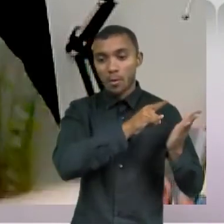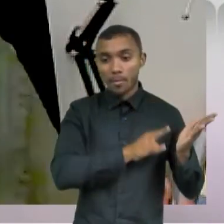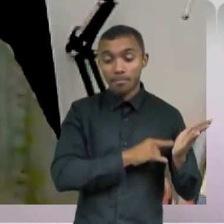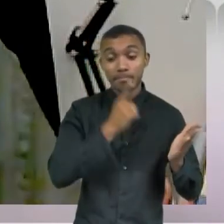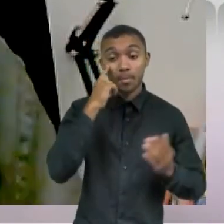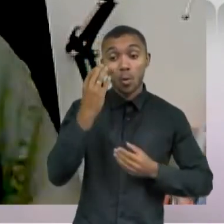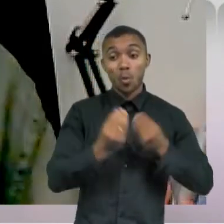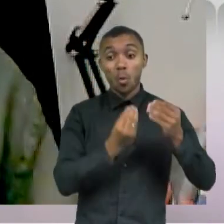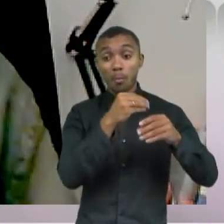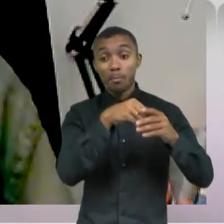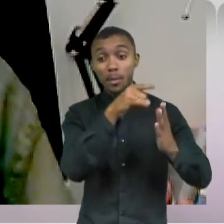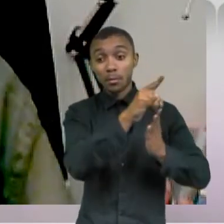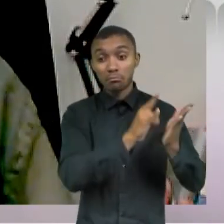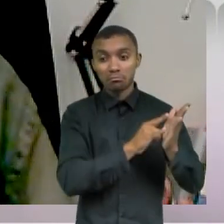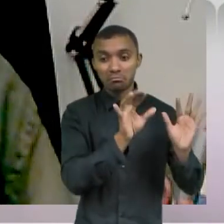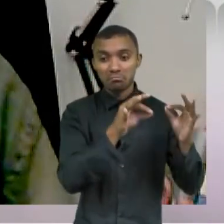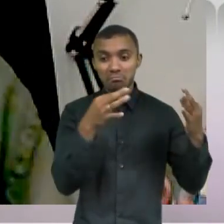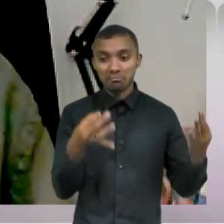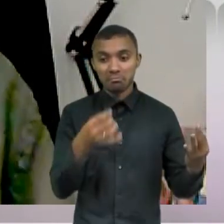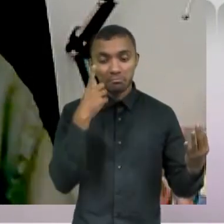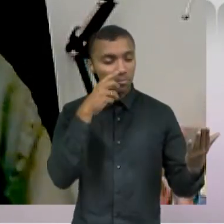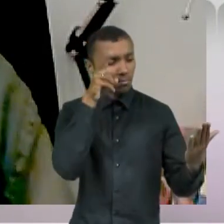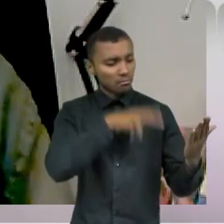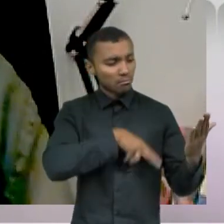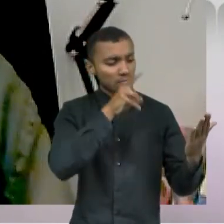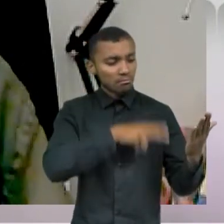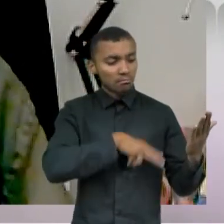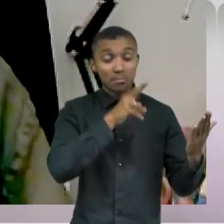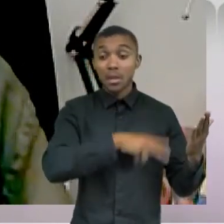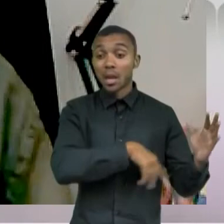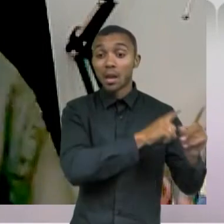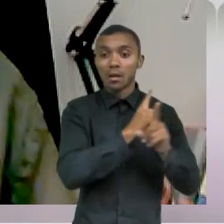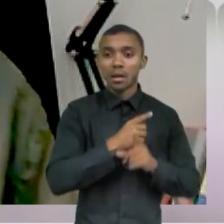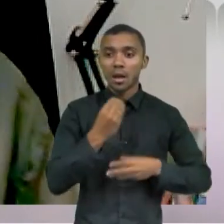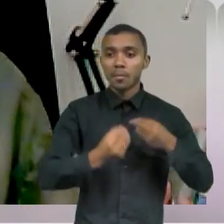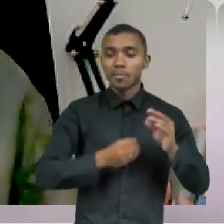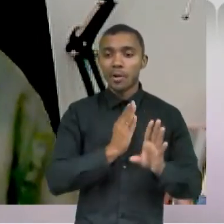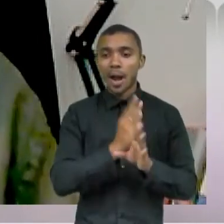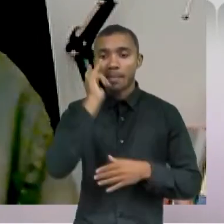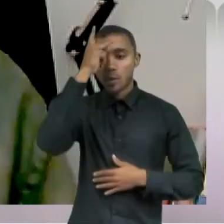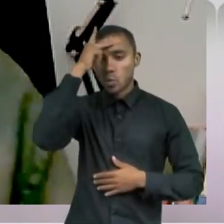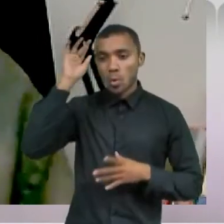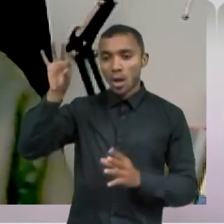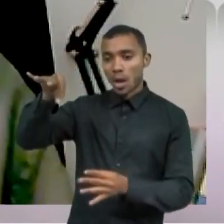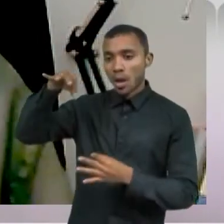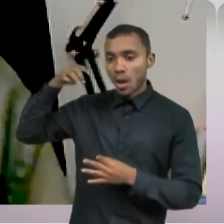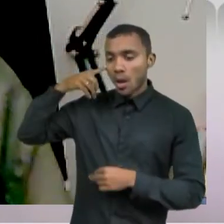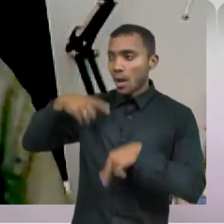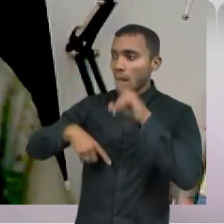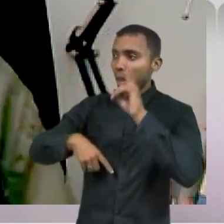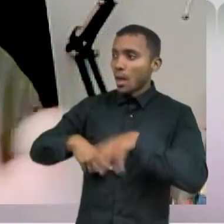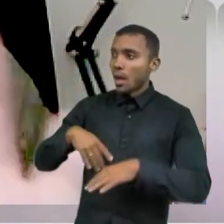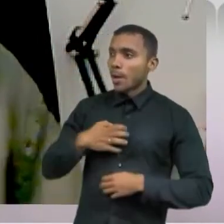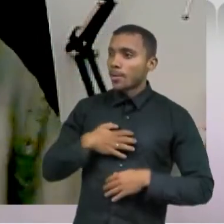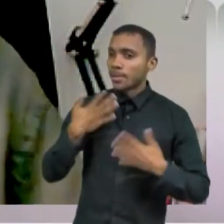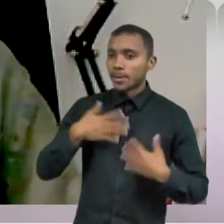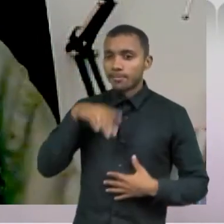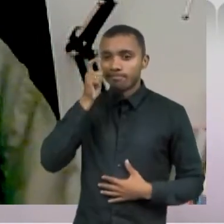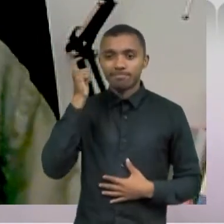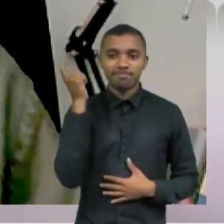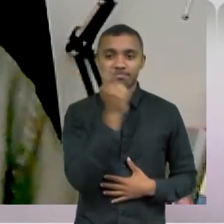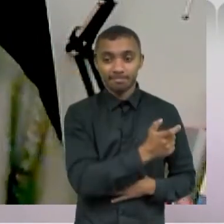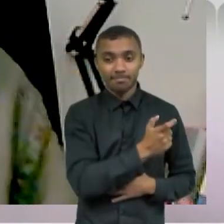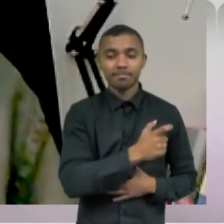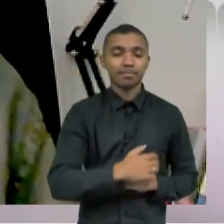como encontrar nesses documentos esse tipo de colorido, esse tipo de coisa que faz com que o leitor ande junto com os personagens nos